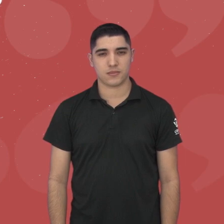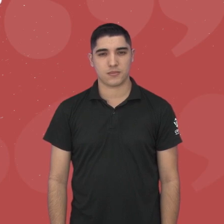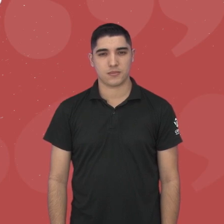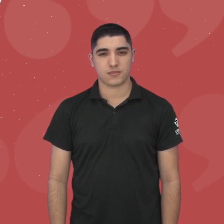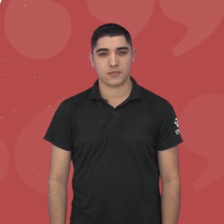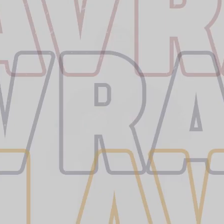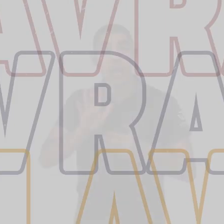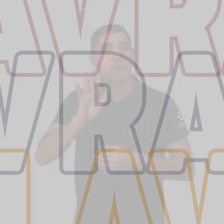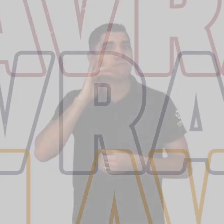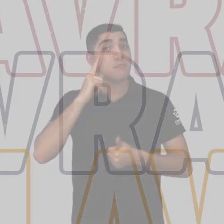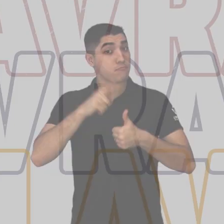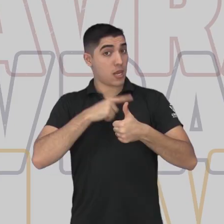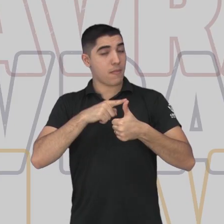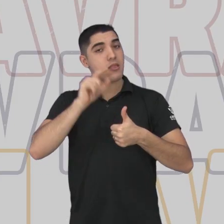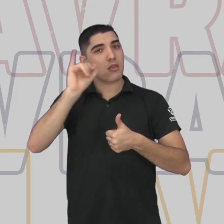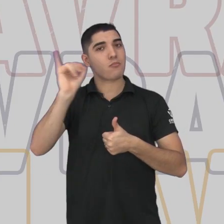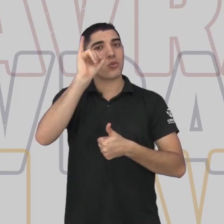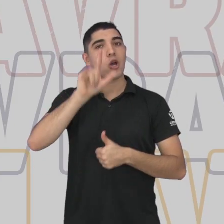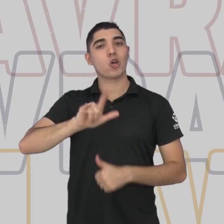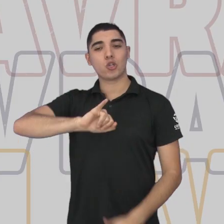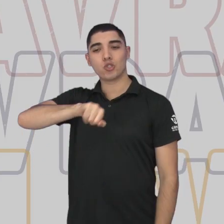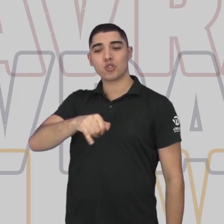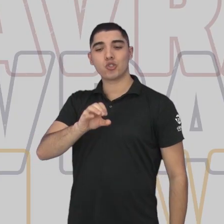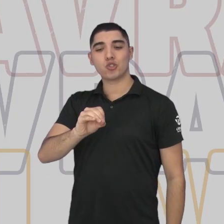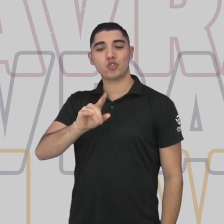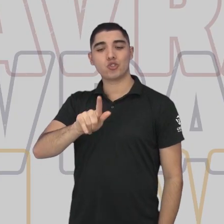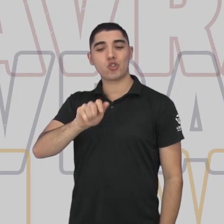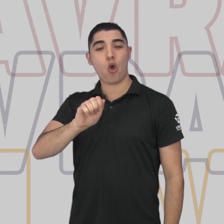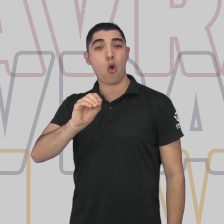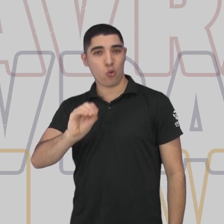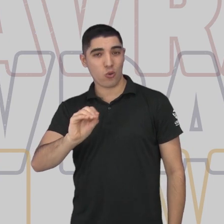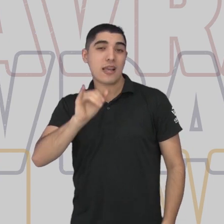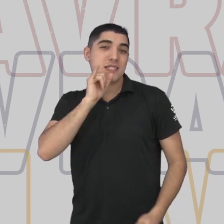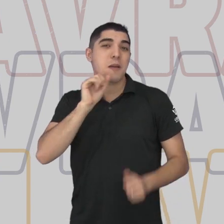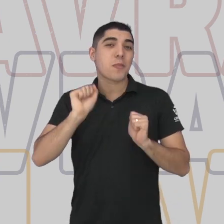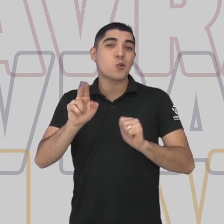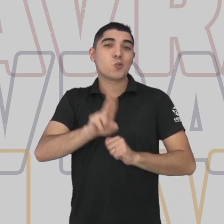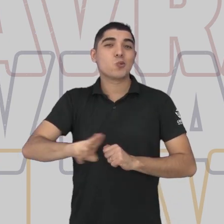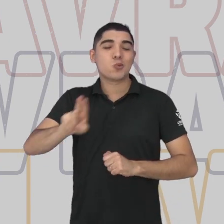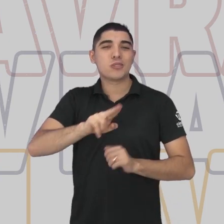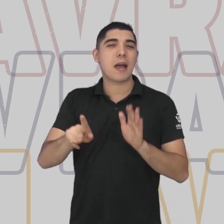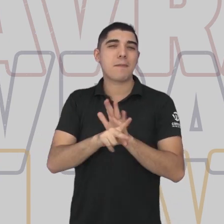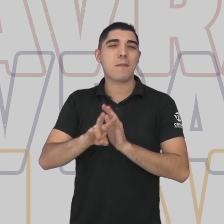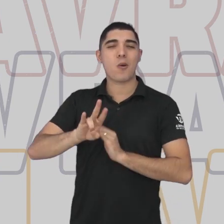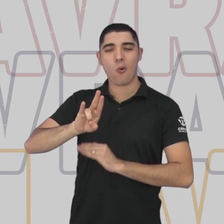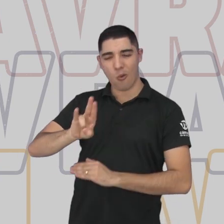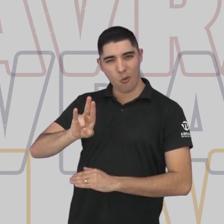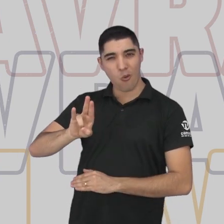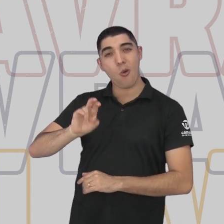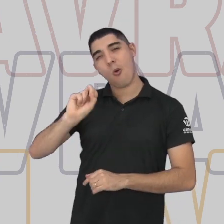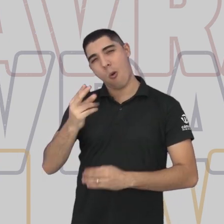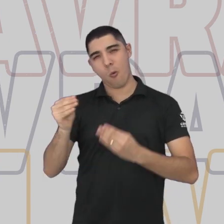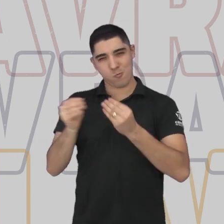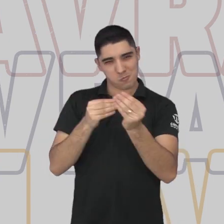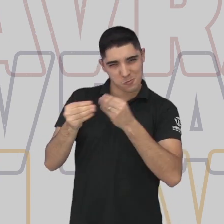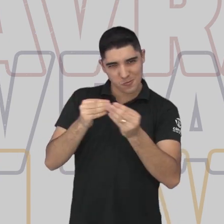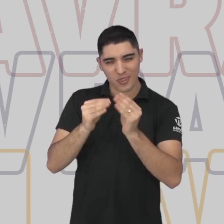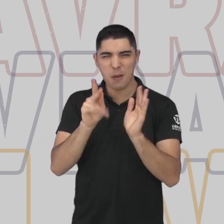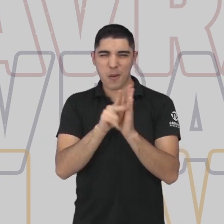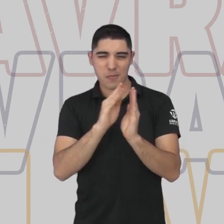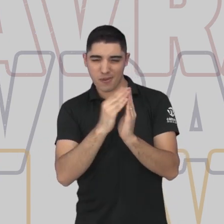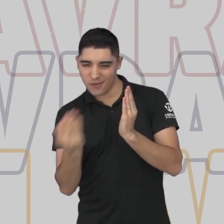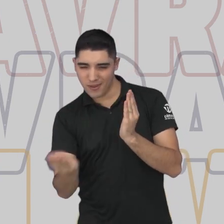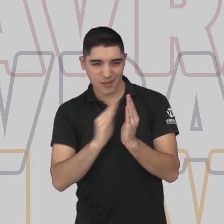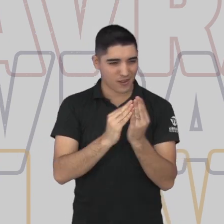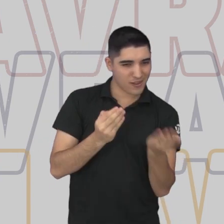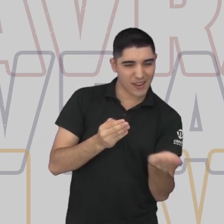em casa? Primeira coisa são os jogos, né? Então, desde o Uno, né? Se você brincar um pouco de